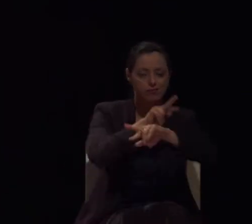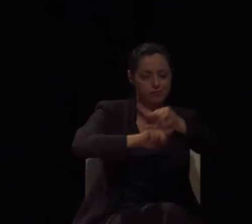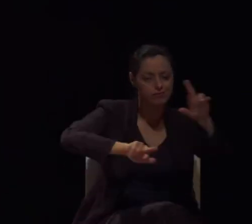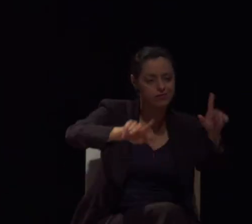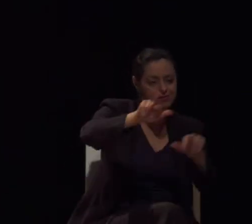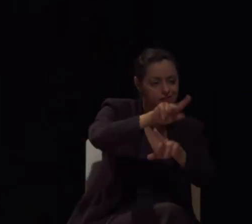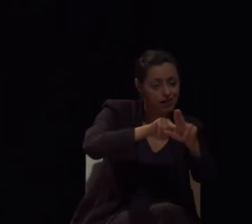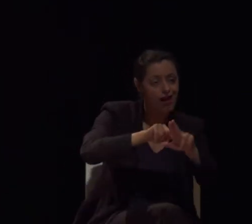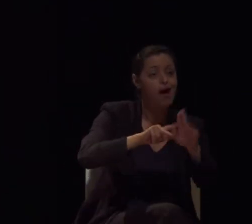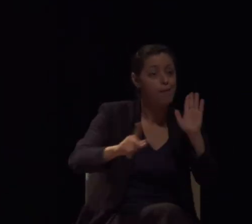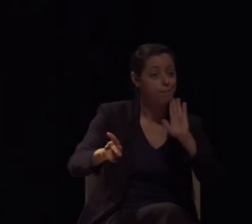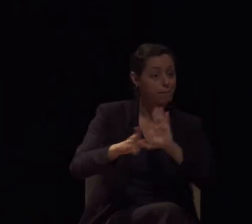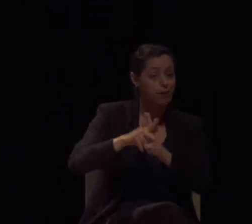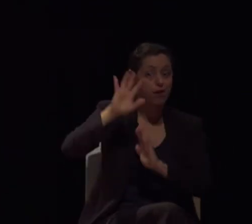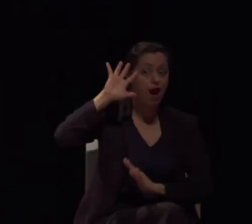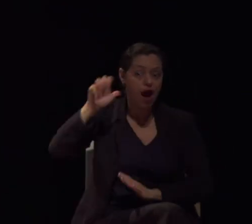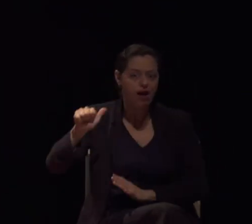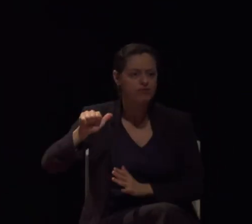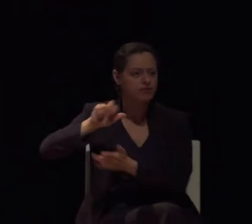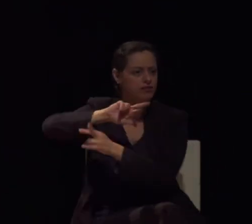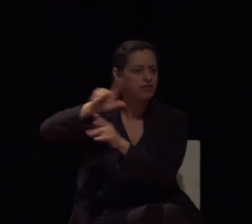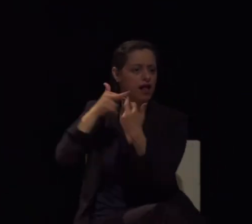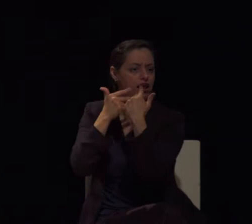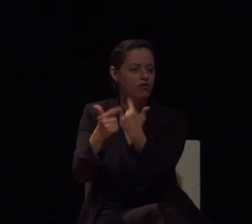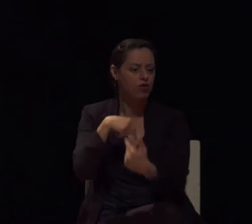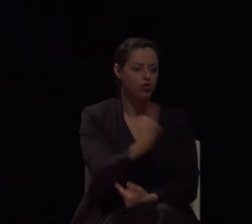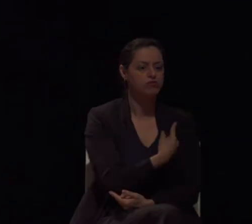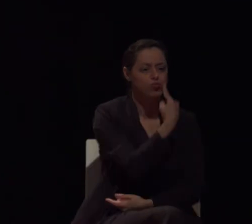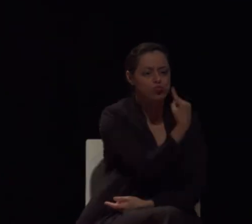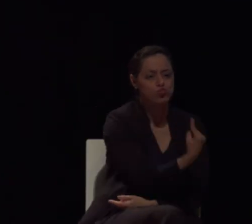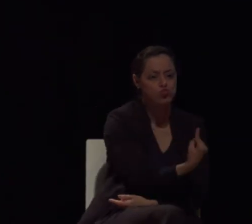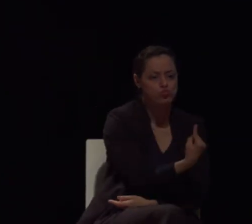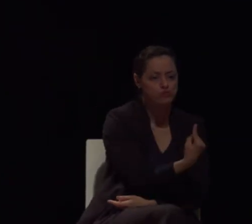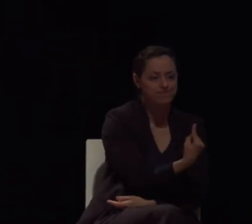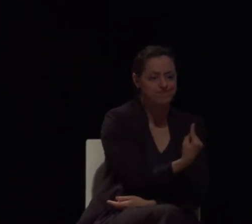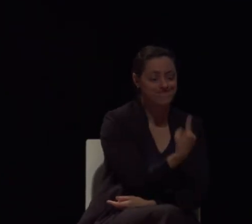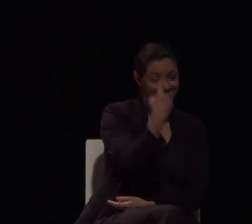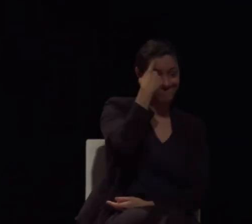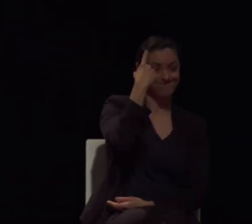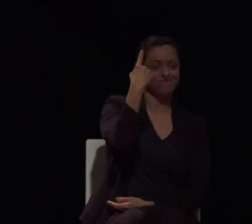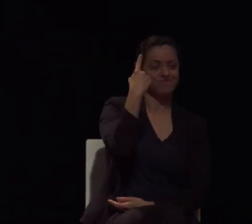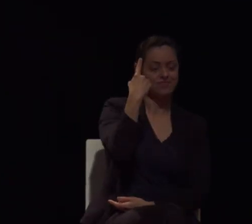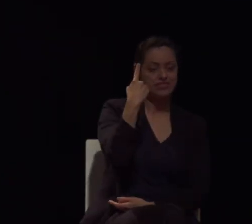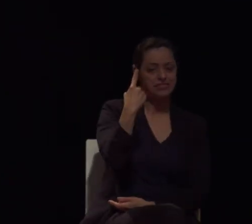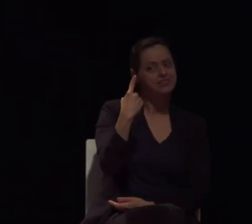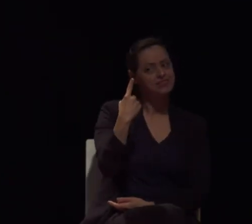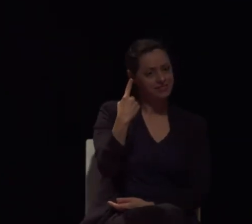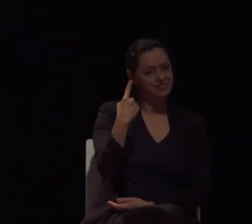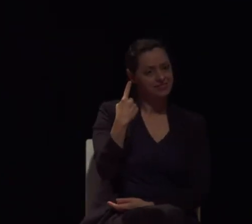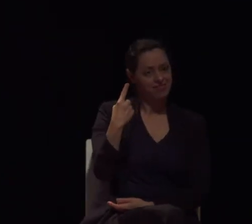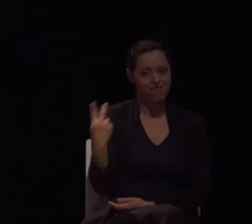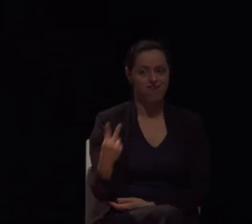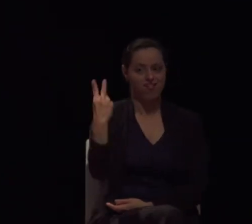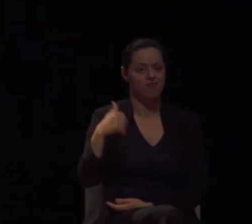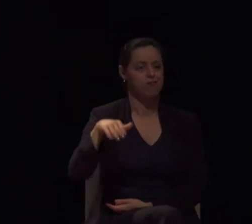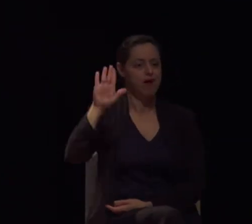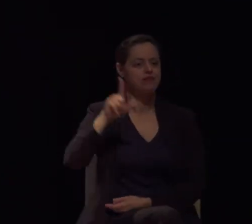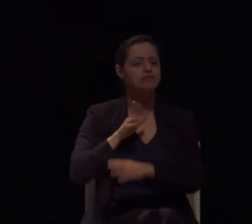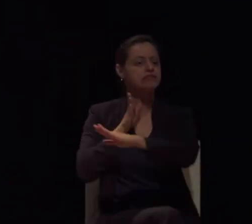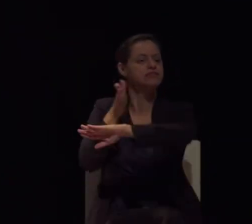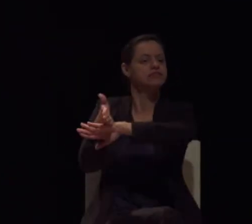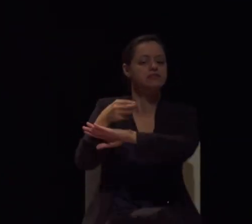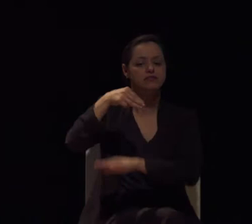domina e nós não entra numa sala de aula e moçambique vai não